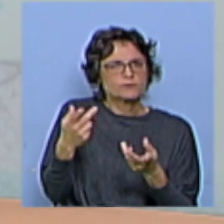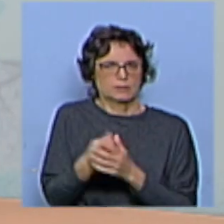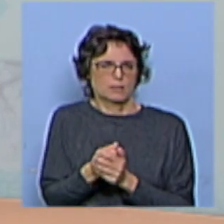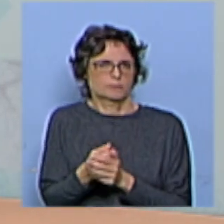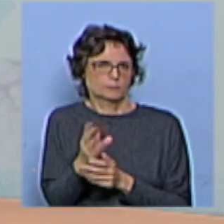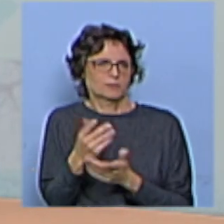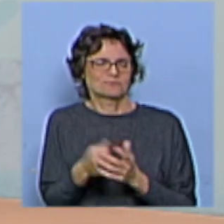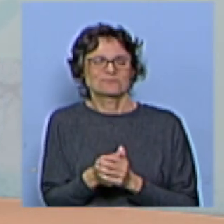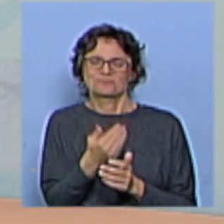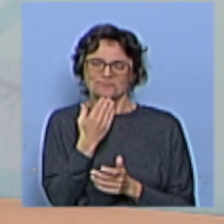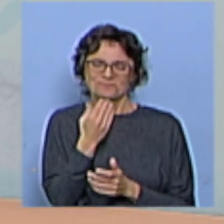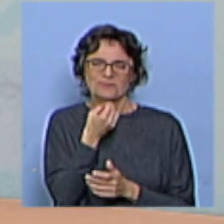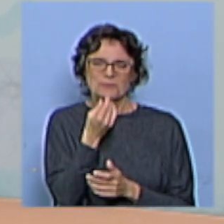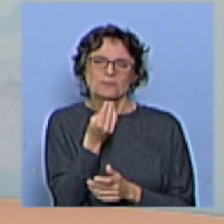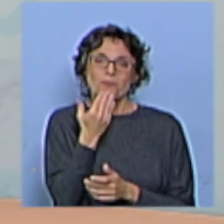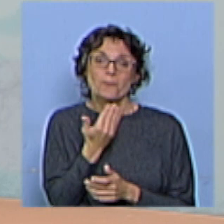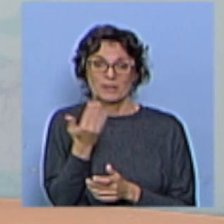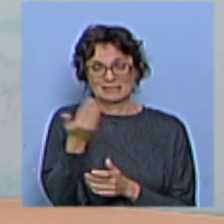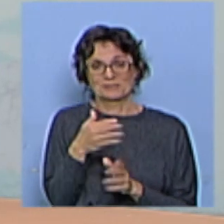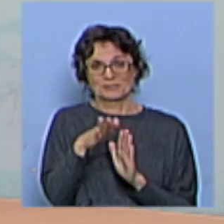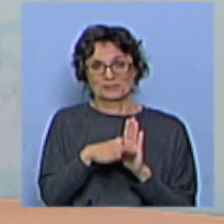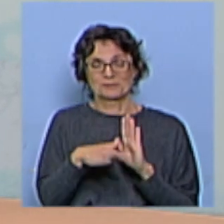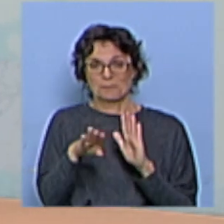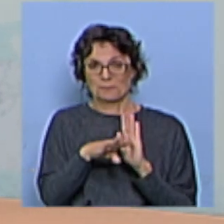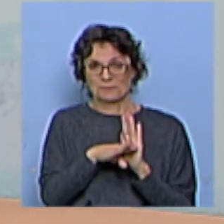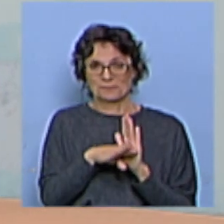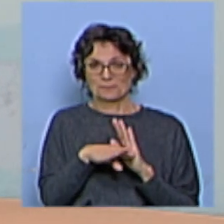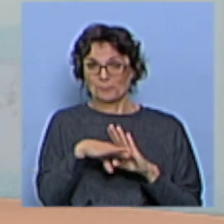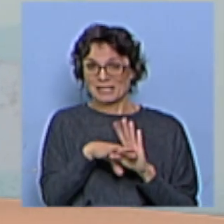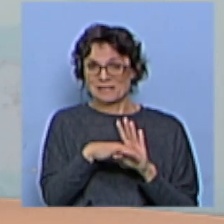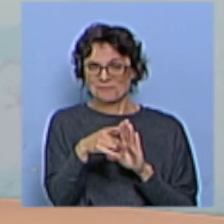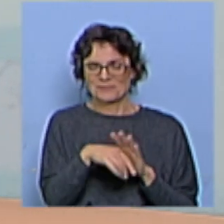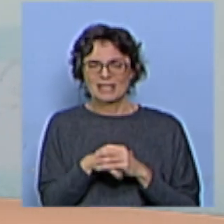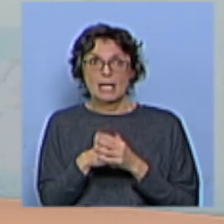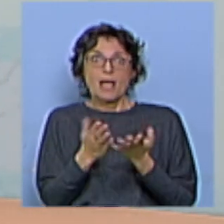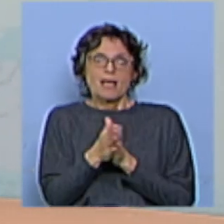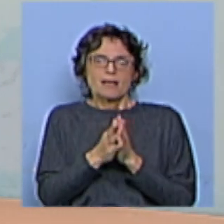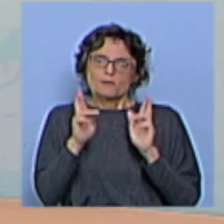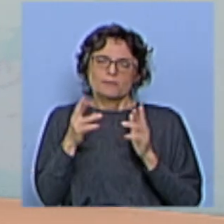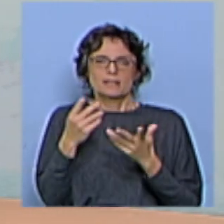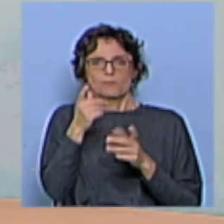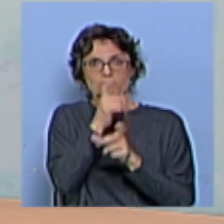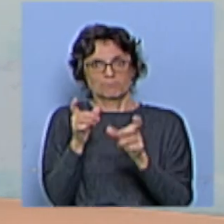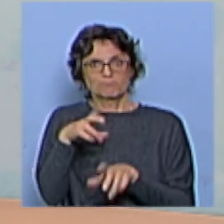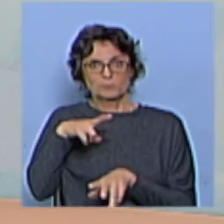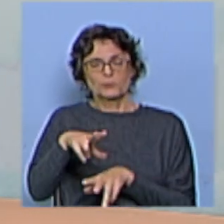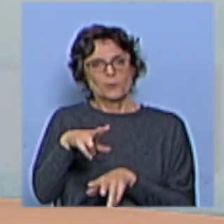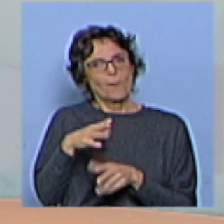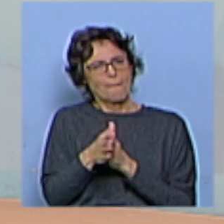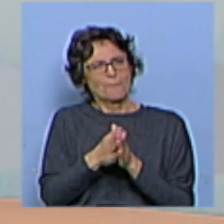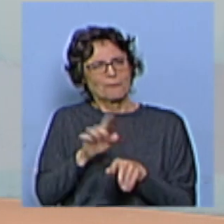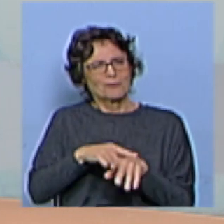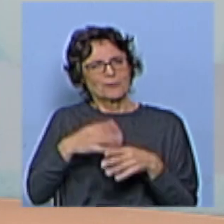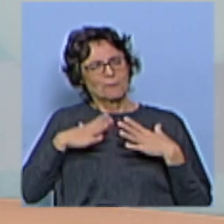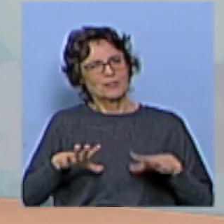aqui no programa Eclésia. Vamos esperar que os portugueses aproveitem realmente esta oportunidade destes próximos meses de irem em busca do seu